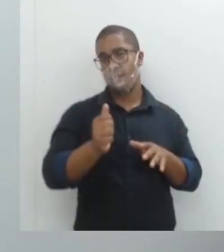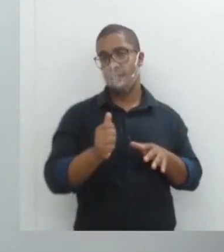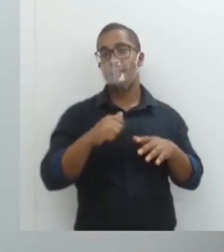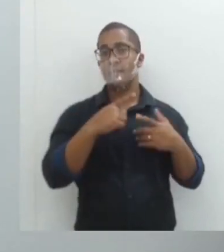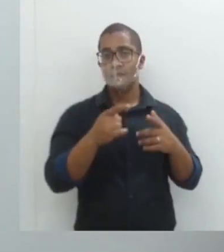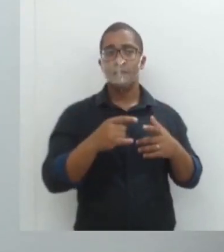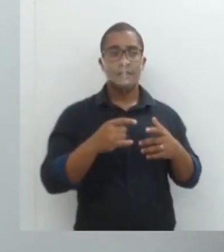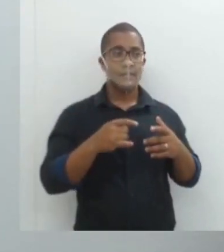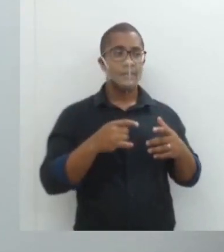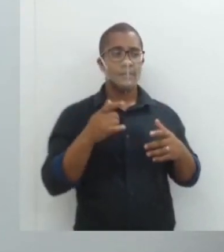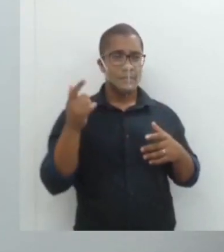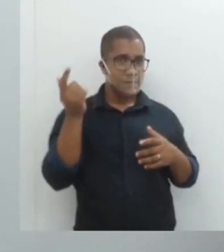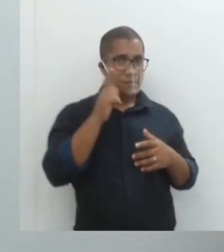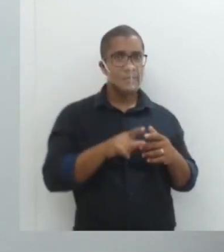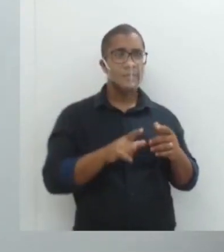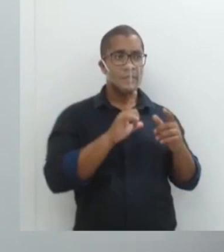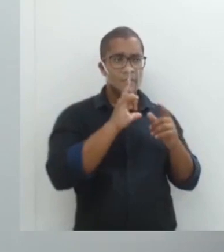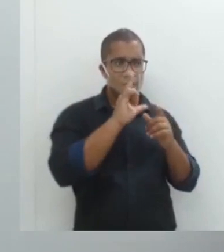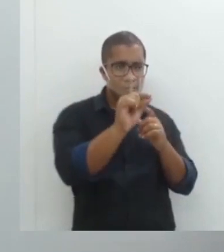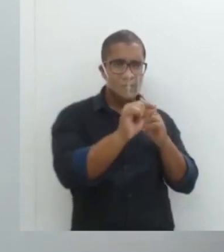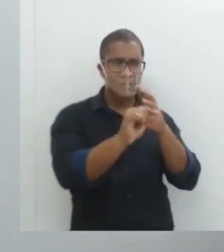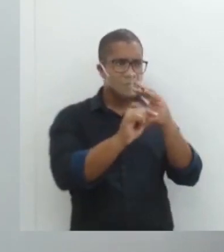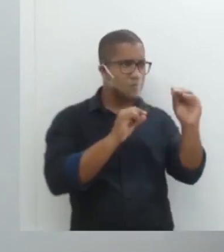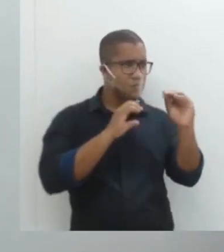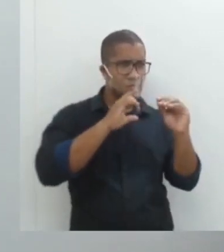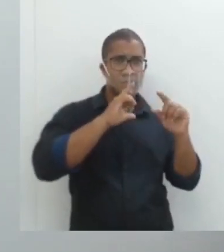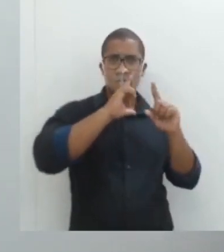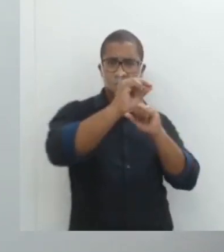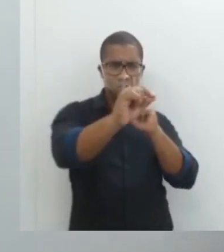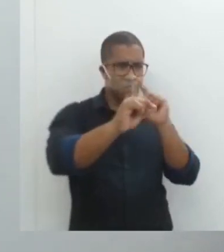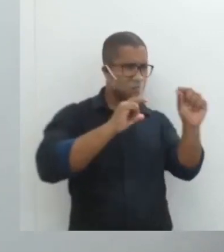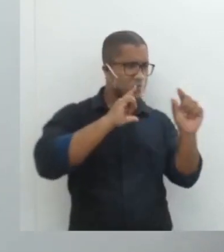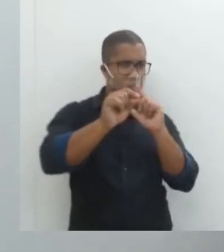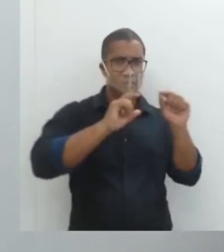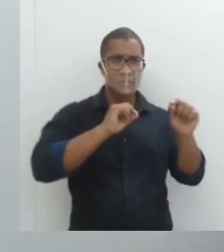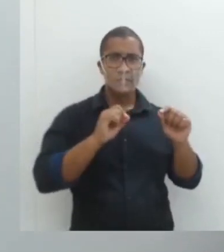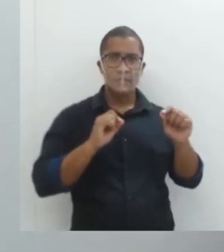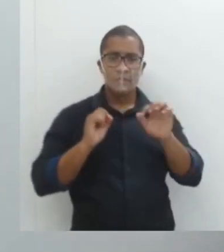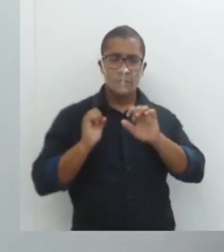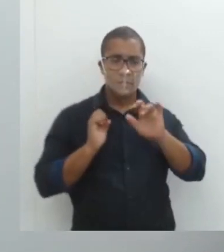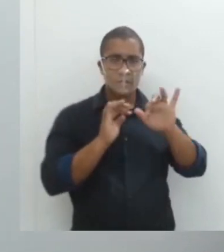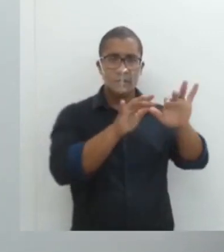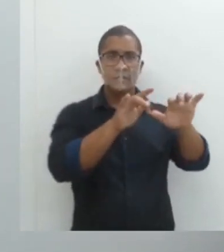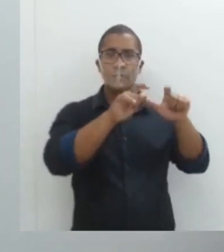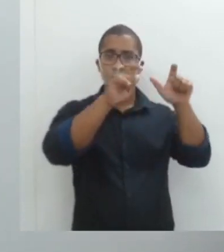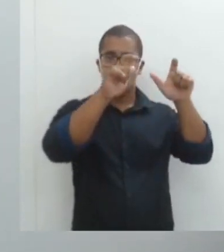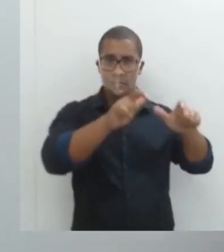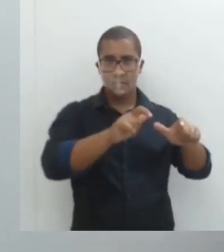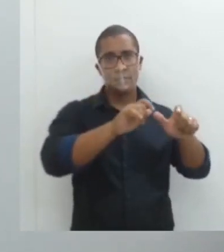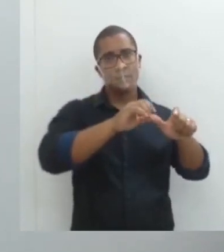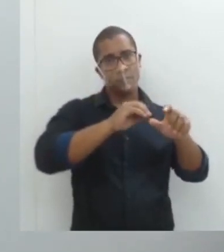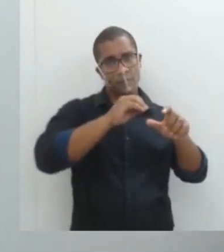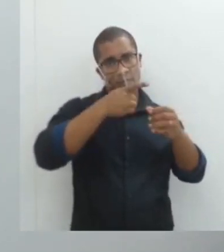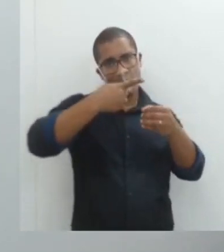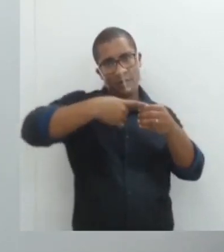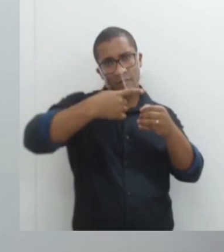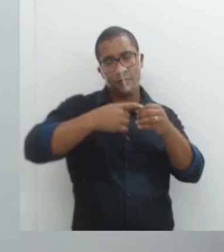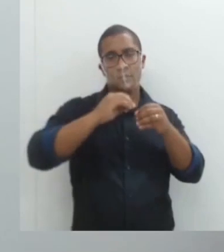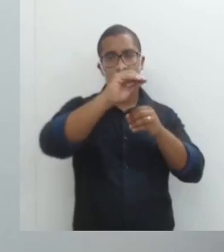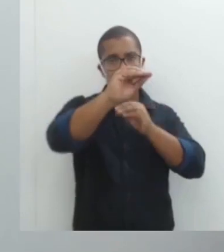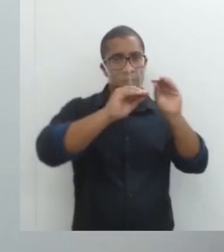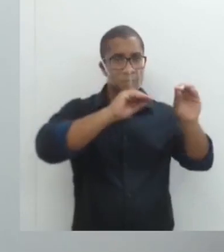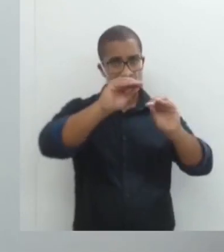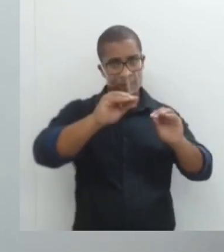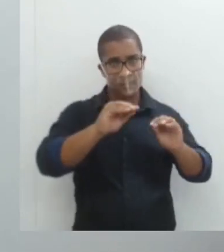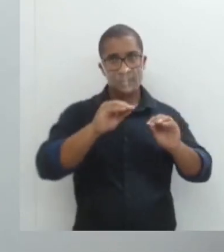tinham essa vantagem, né? E também vale ressaltar que quando os portugueses chegaram em